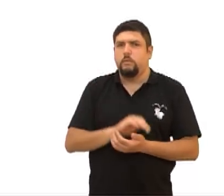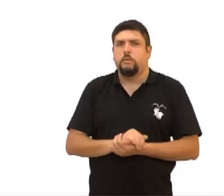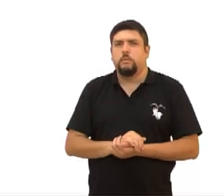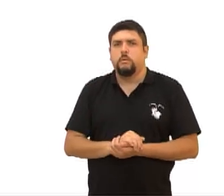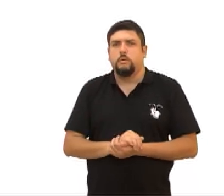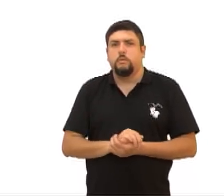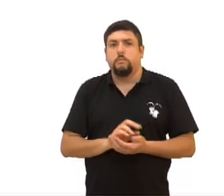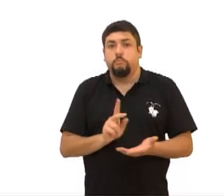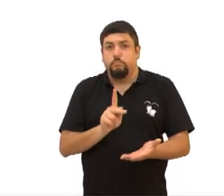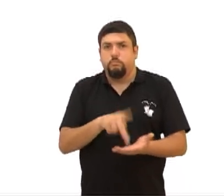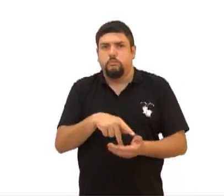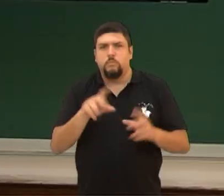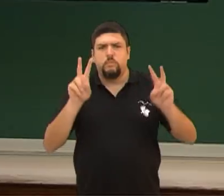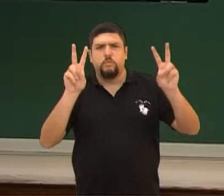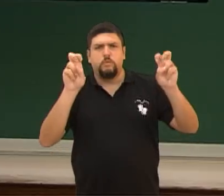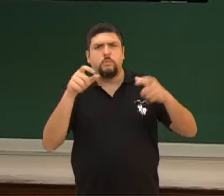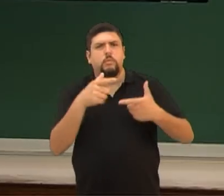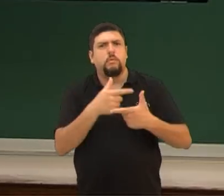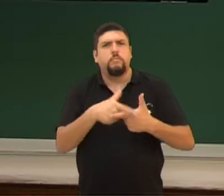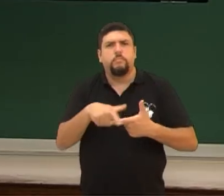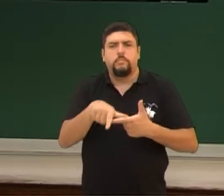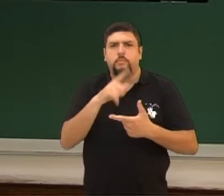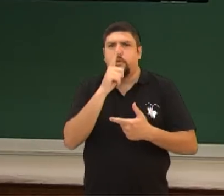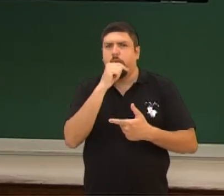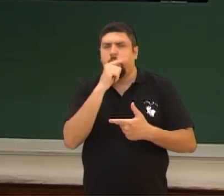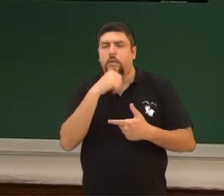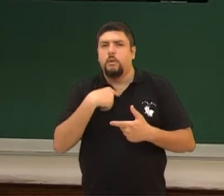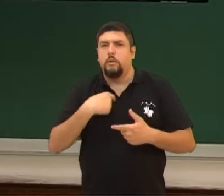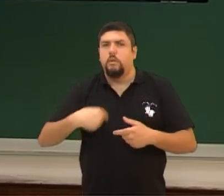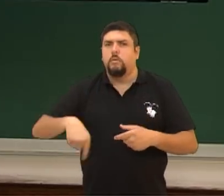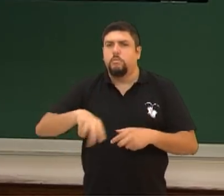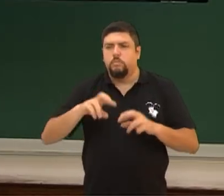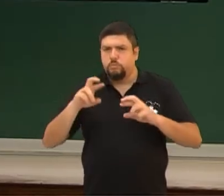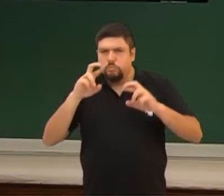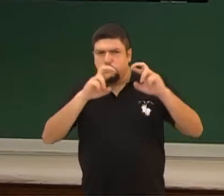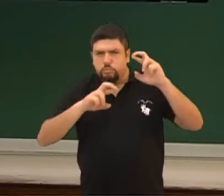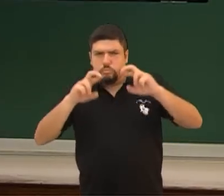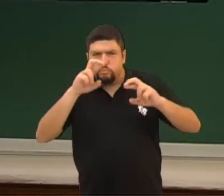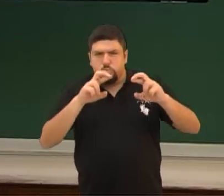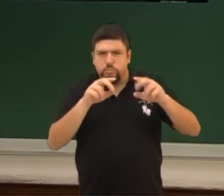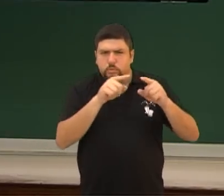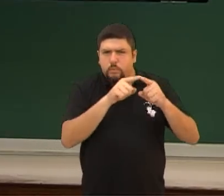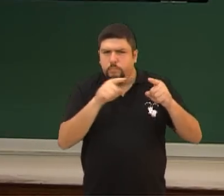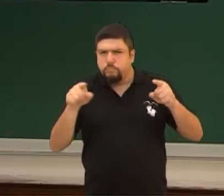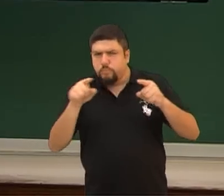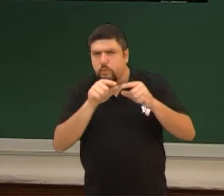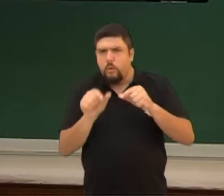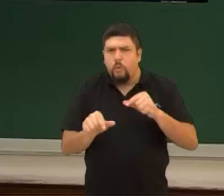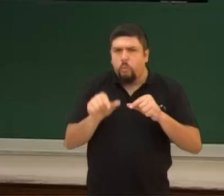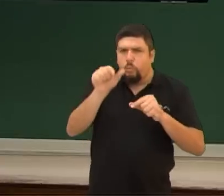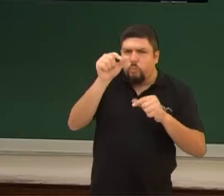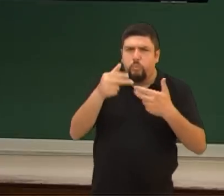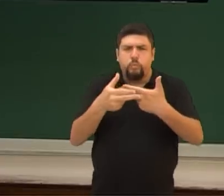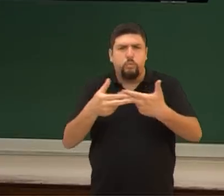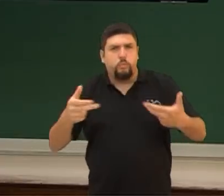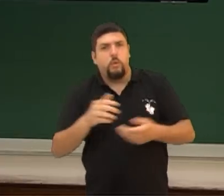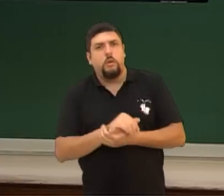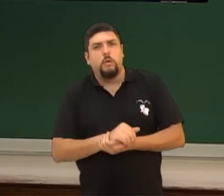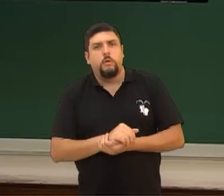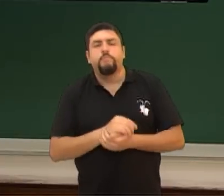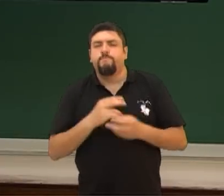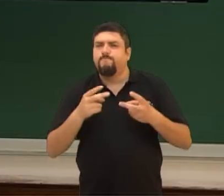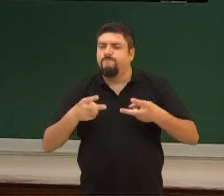tema central desse infográfico que nós acabamos de analisar. Então, deu para perceber, né, em relação a esses aspectos